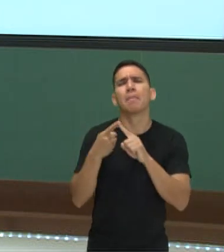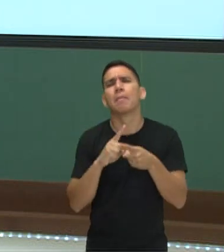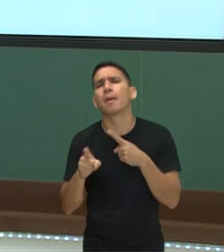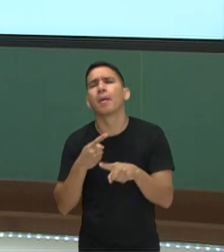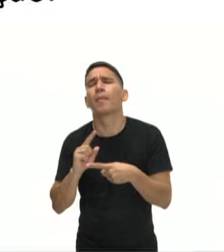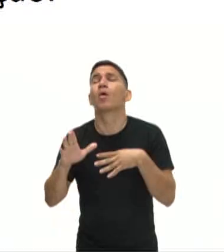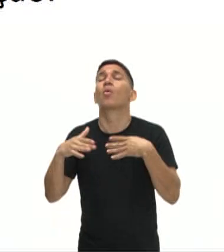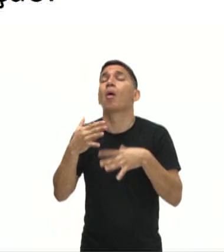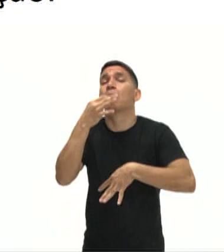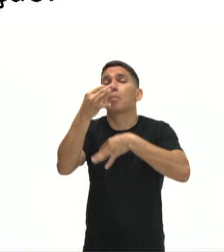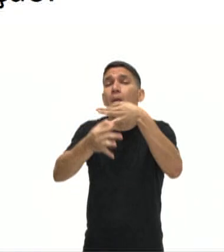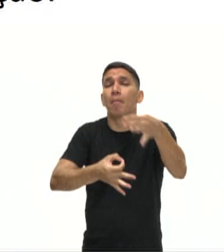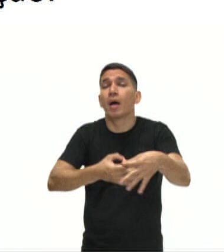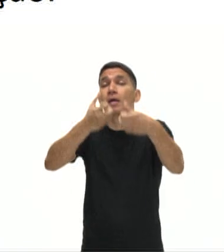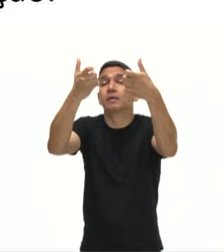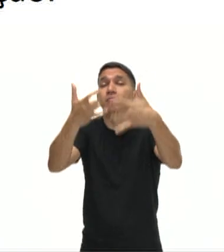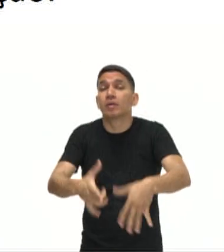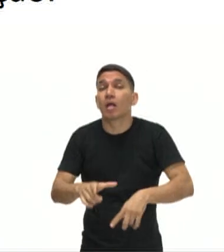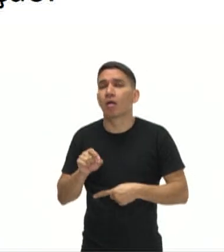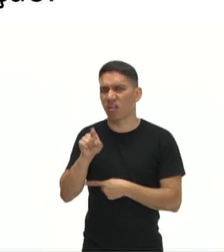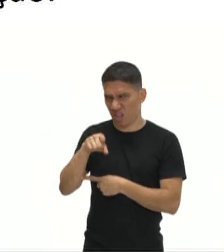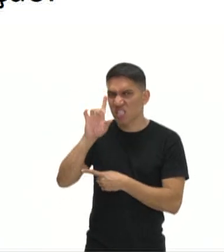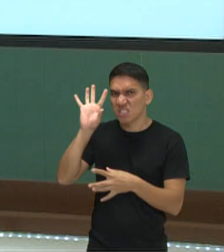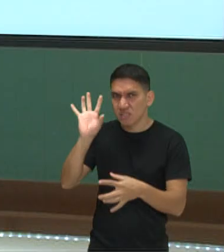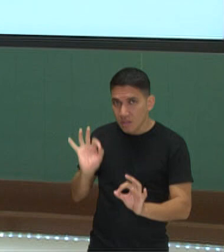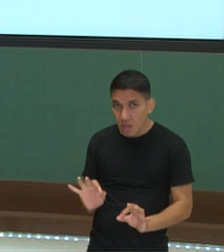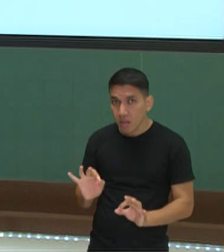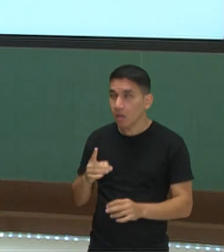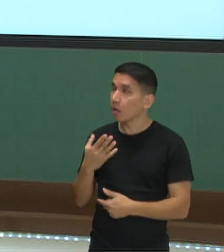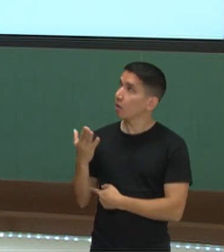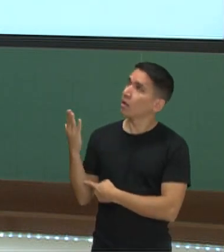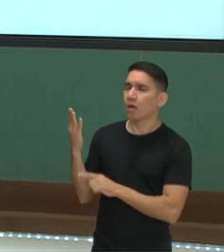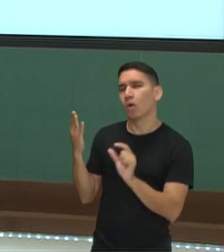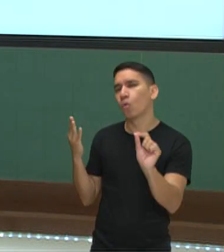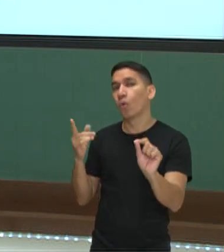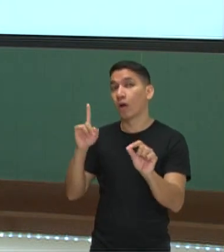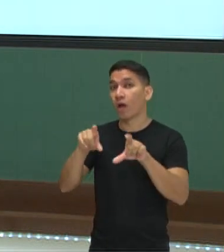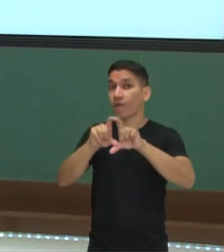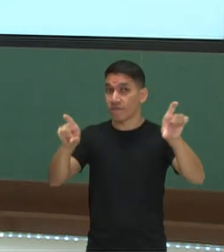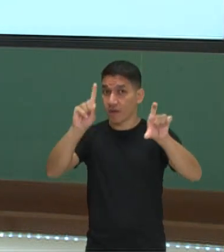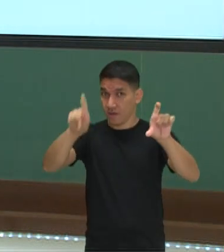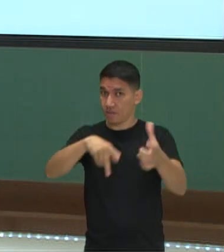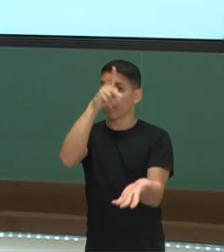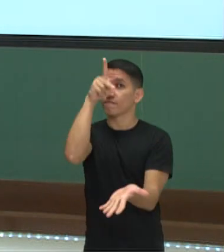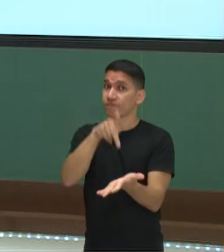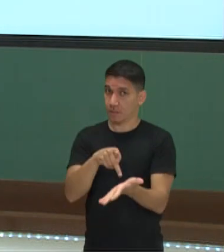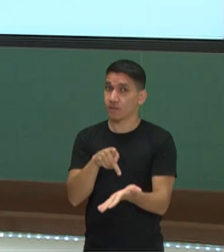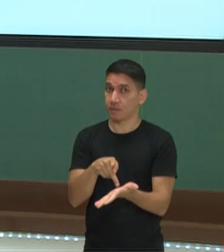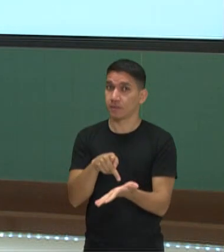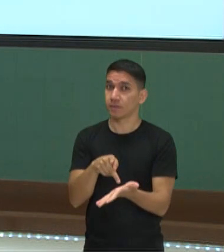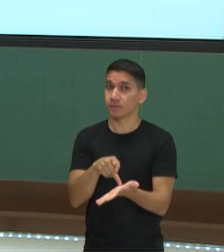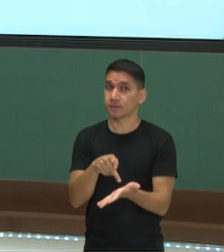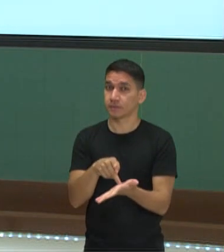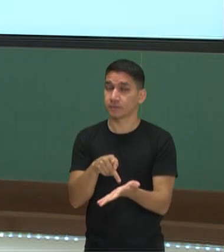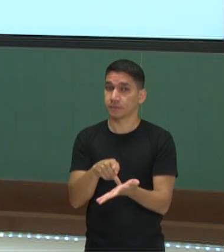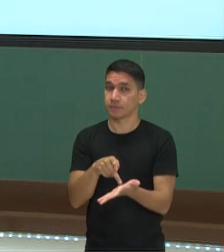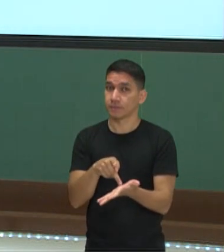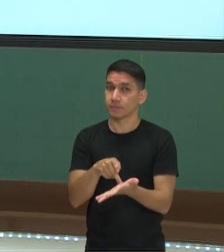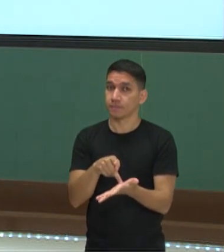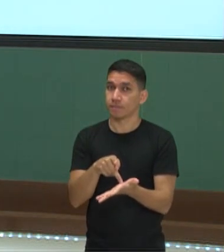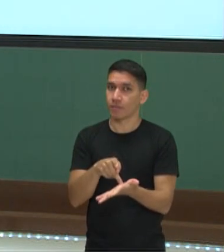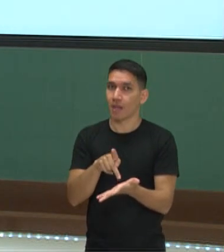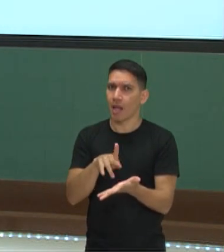construam argumentos para justificar essa afirmação. Então, esta frase é verdadeira.